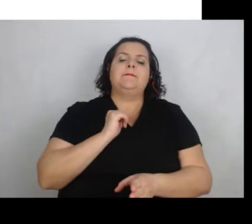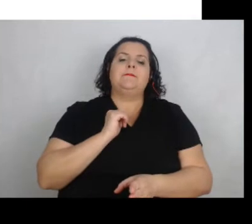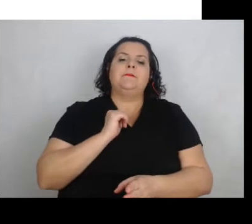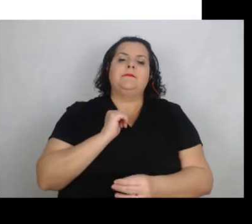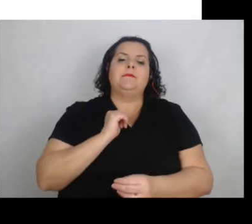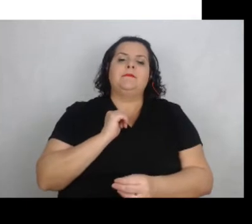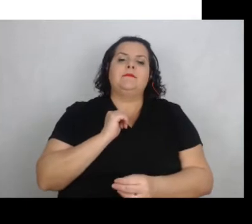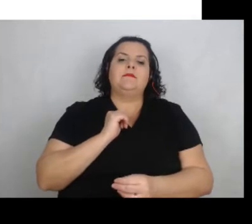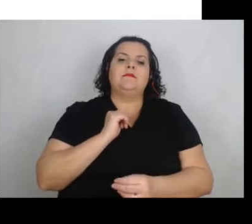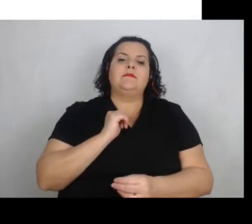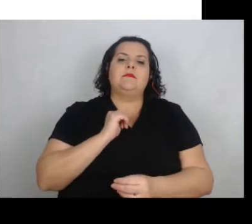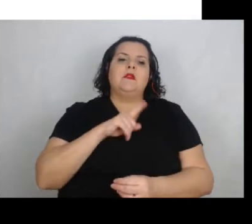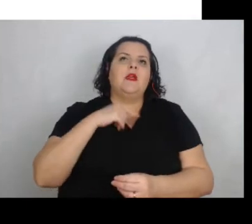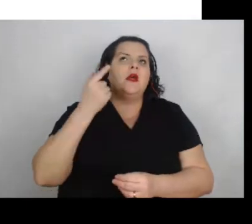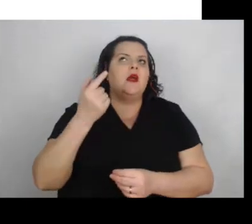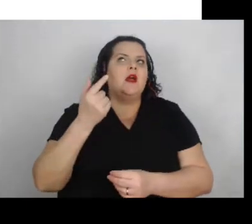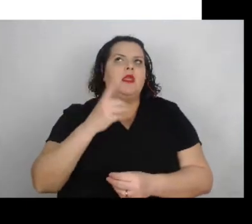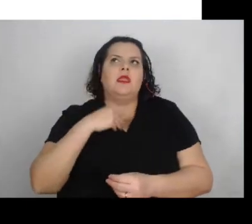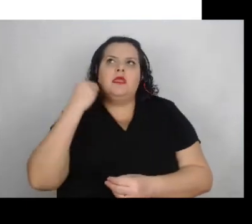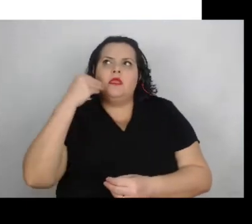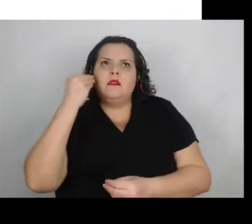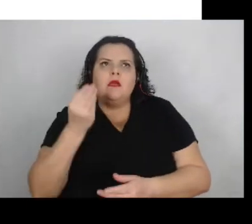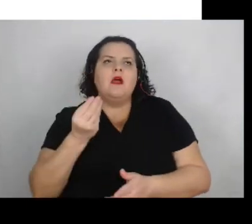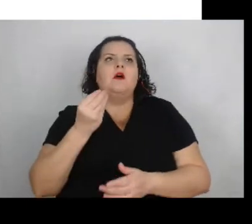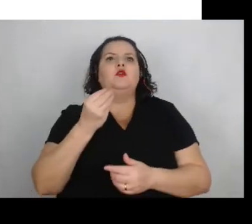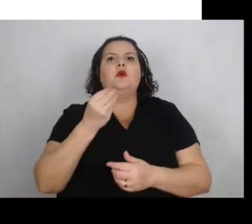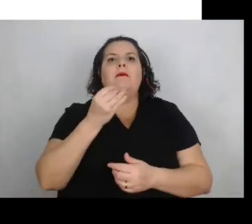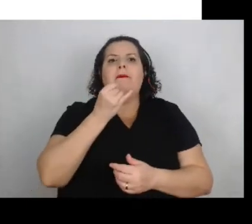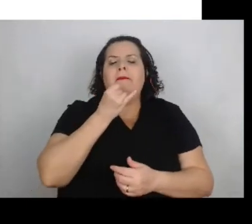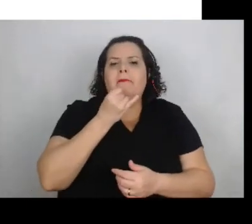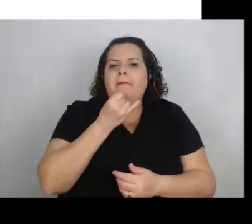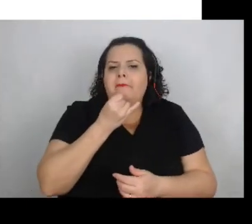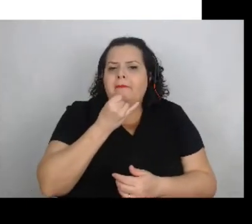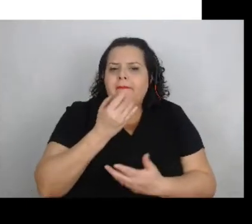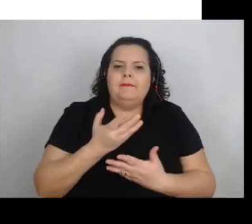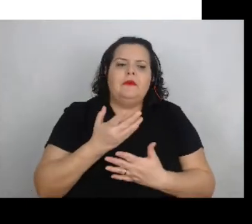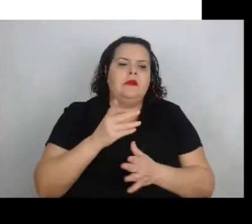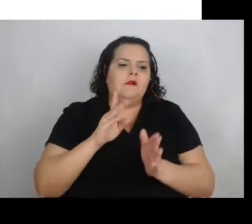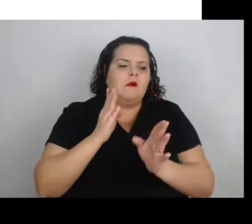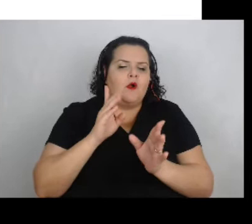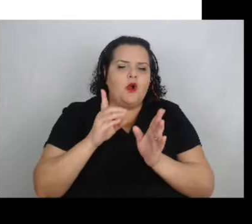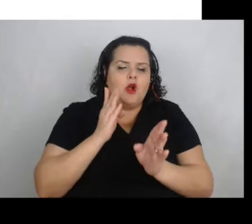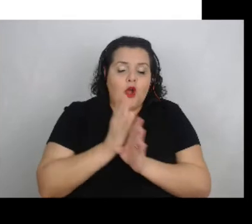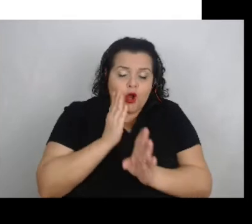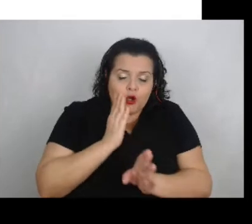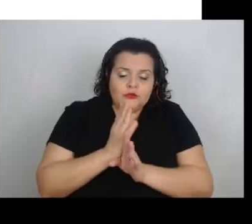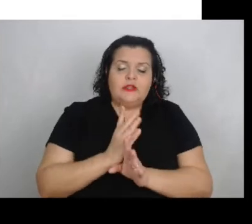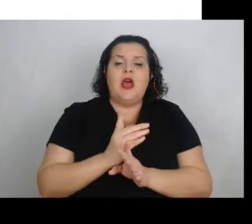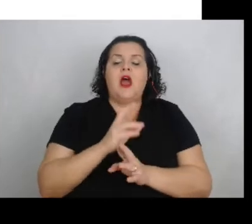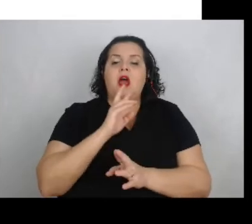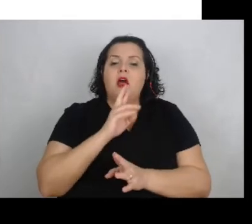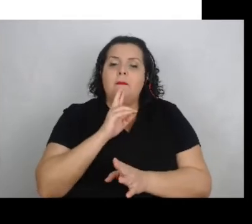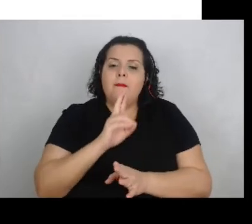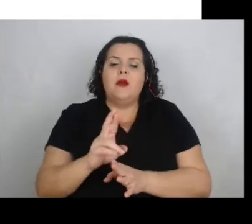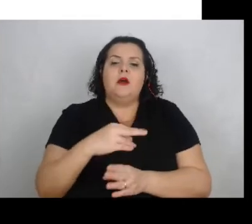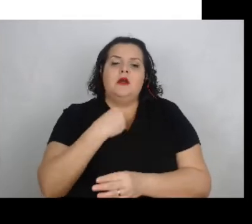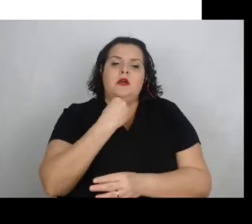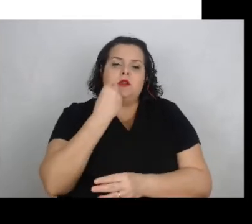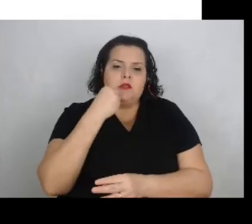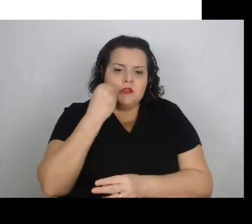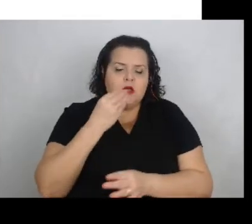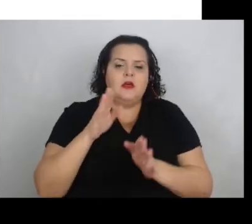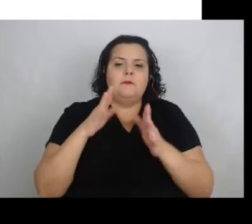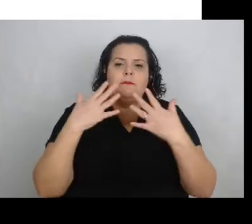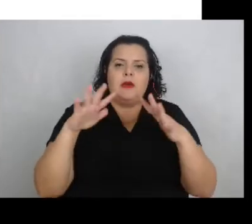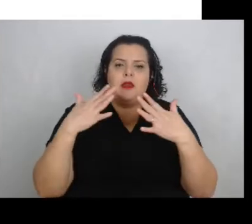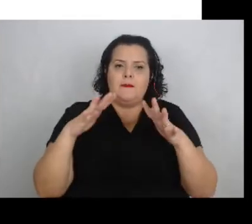de incrementar estudos, inquéritos sorológicos, tem sido muito importante, e eu queria parabenizar a professora Soraya, nossa